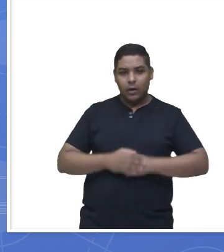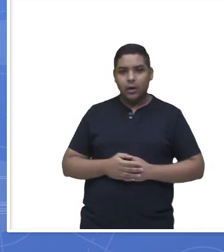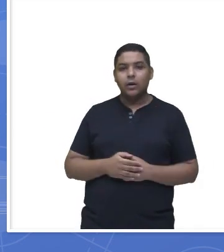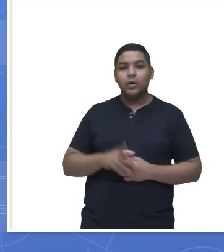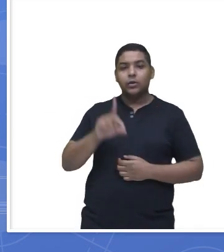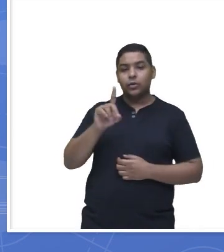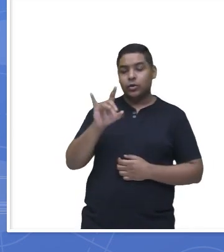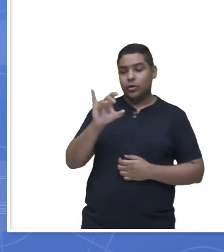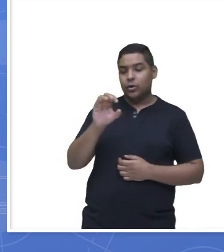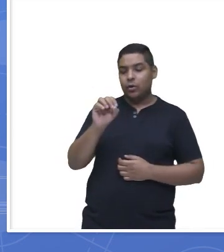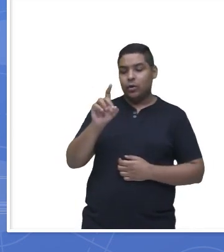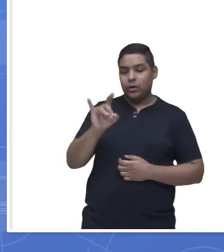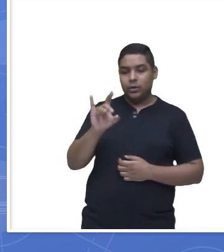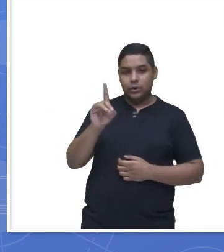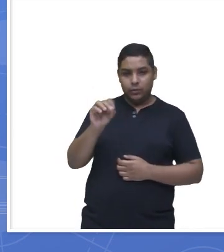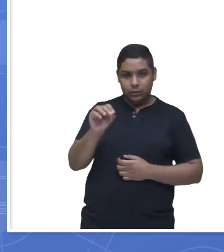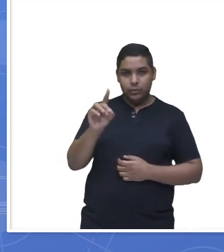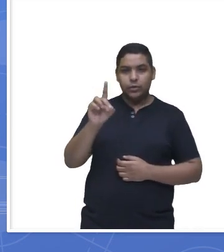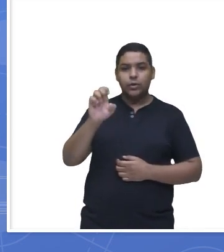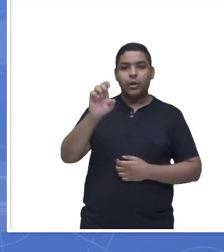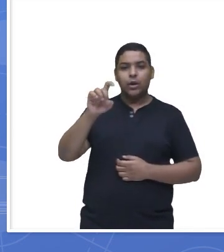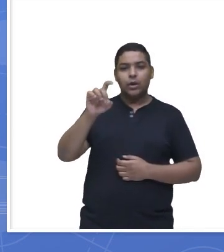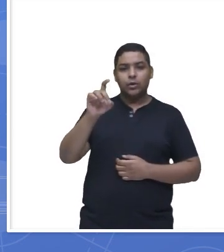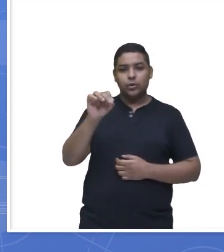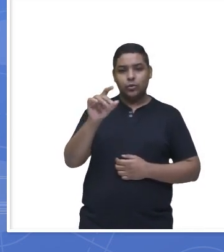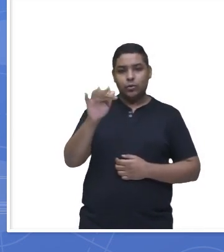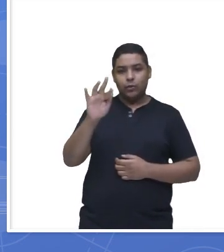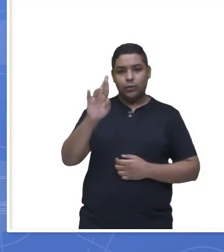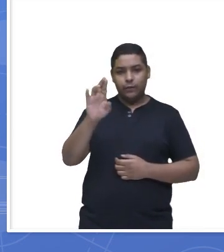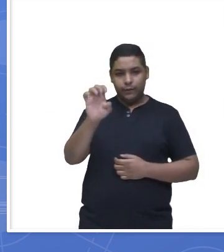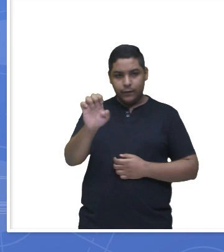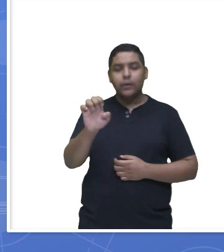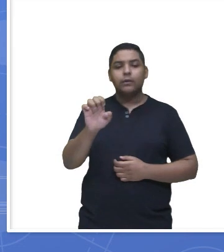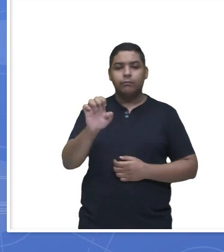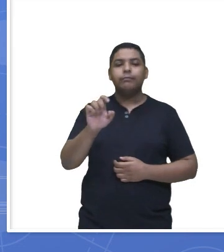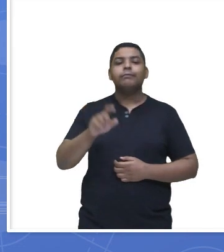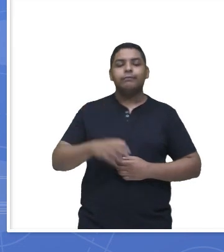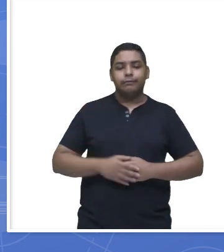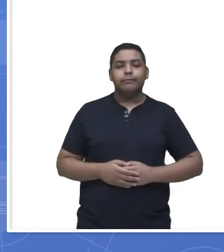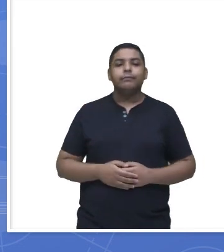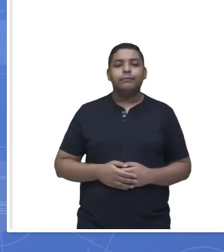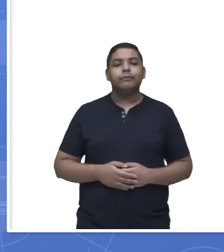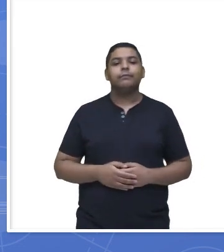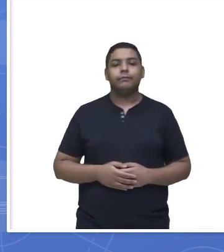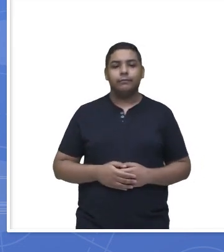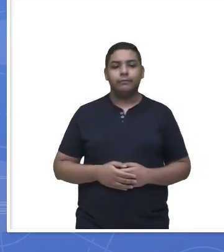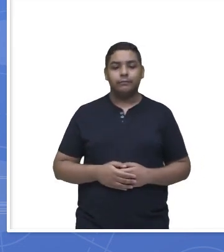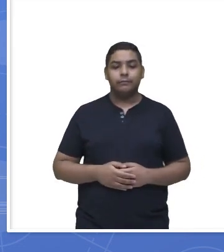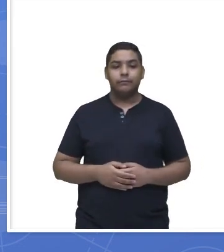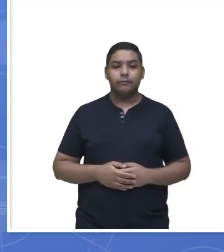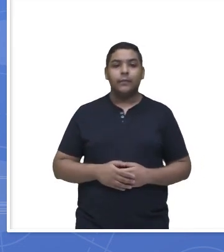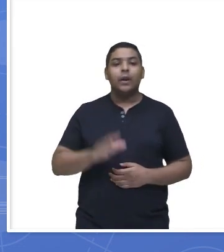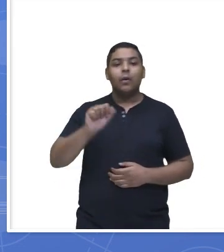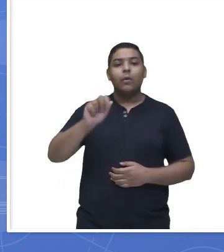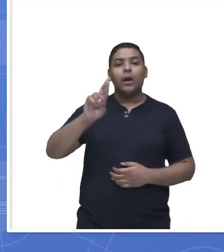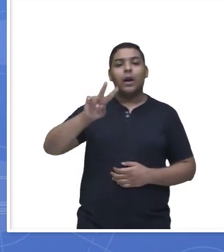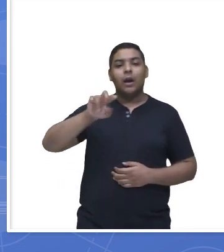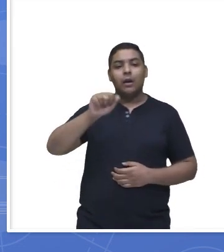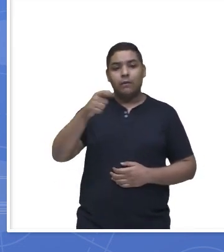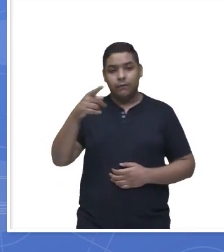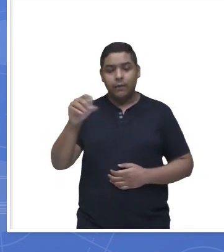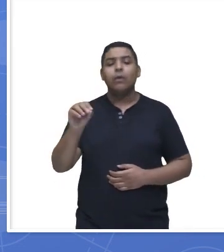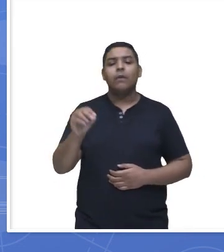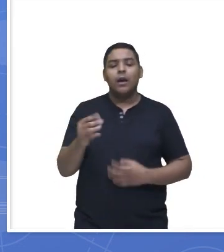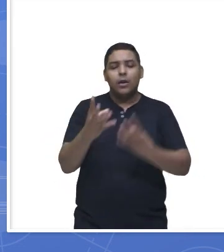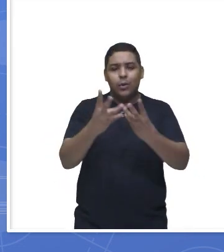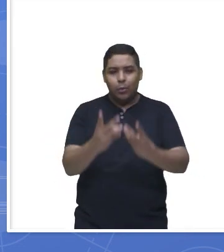de enxofre. É um dos gases, né, que vão aparecer a partir da queima do carvão mineral. E esses gases